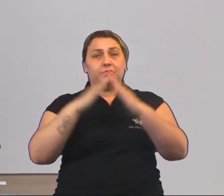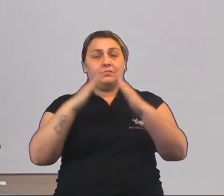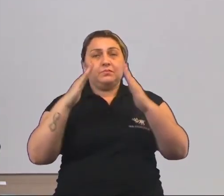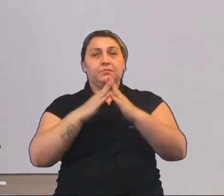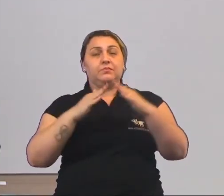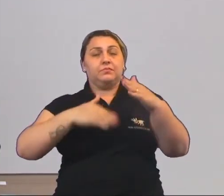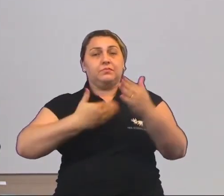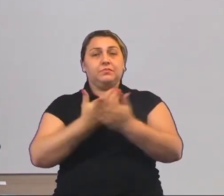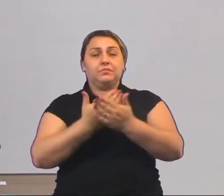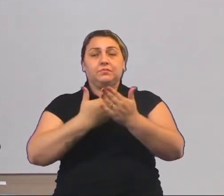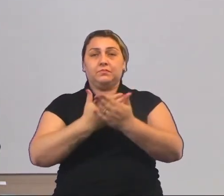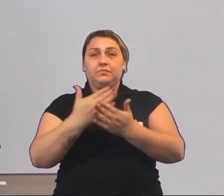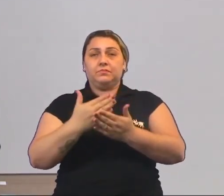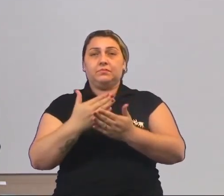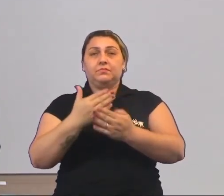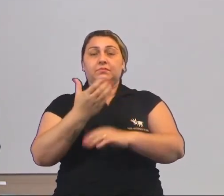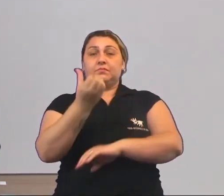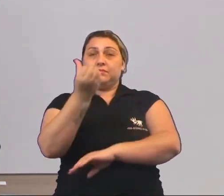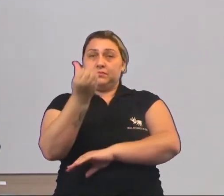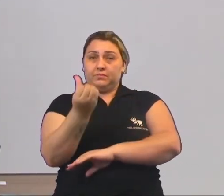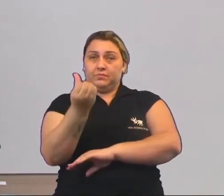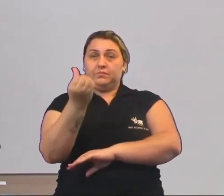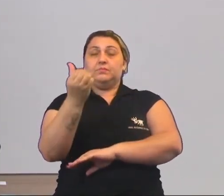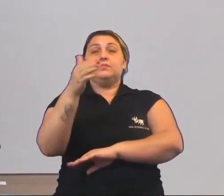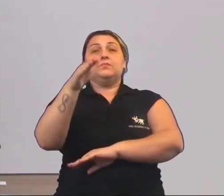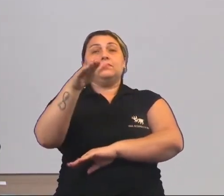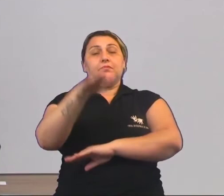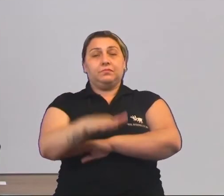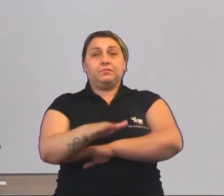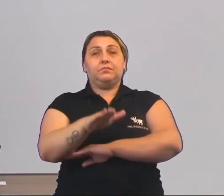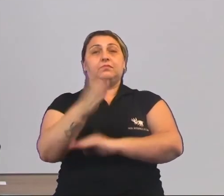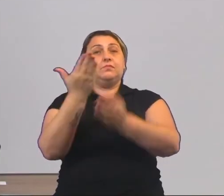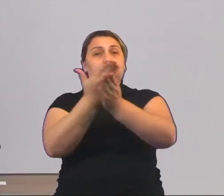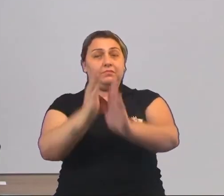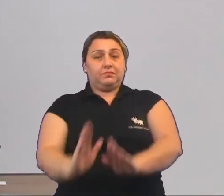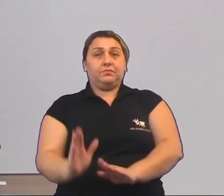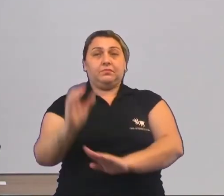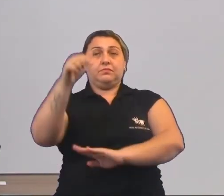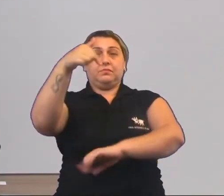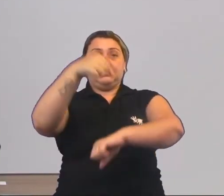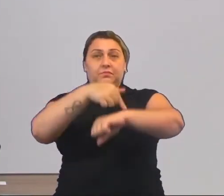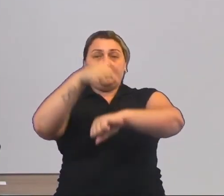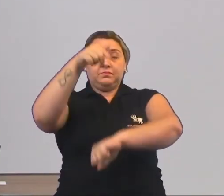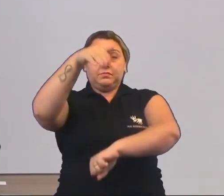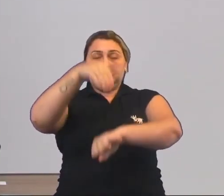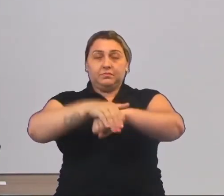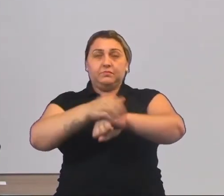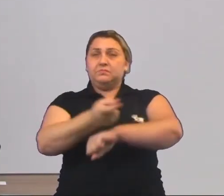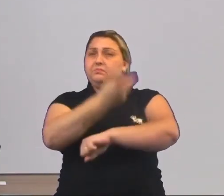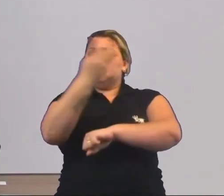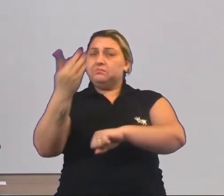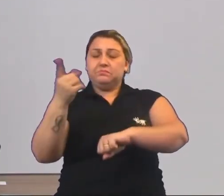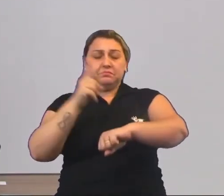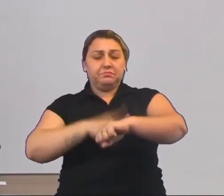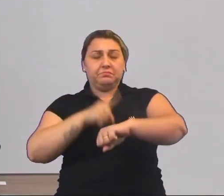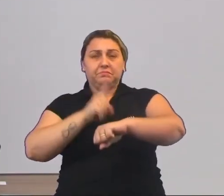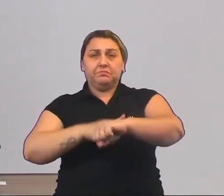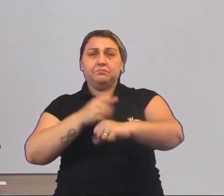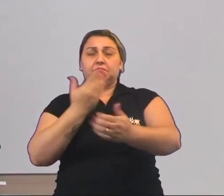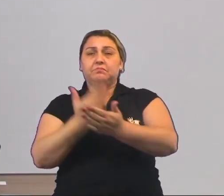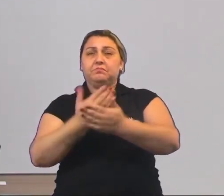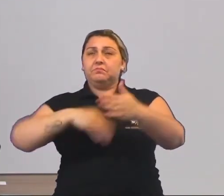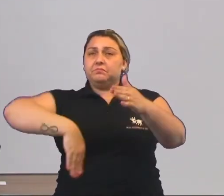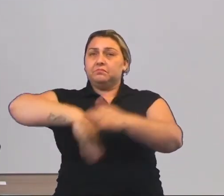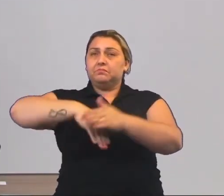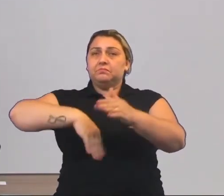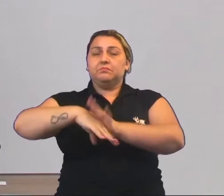A aula começa às 18 horas e termina às 19. Quanto tempo dura a aula de futebol